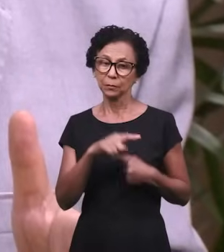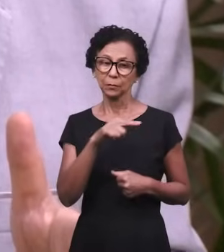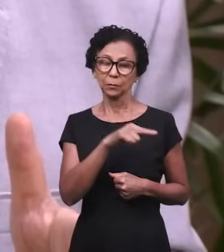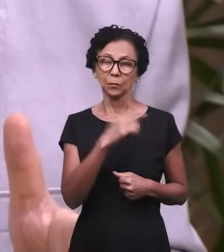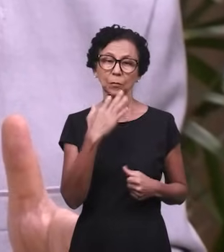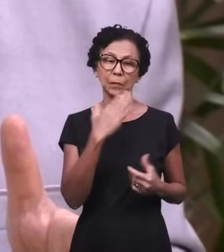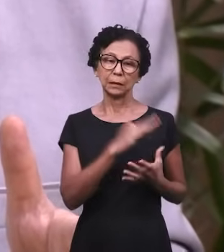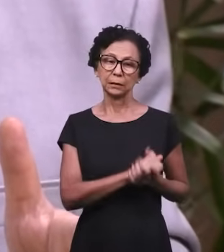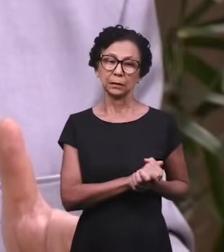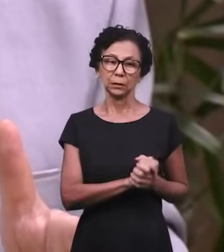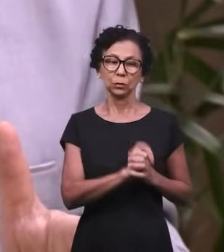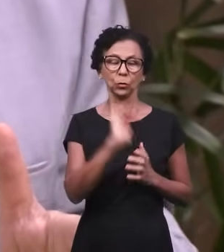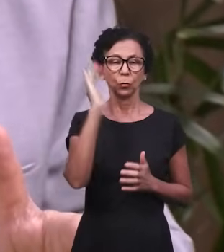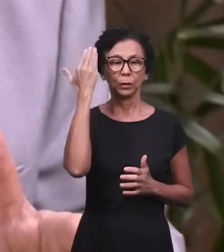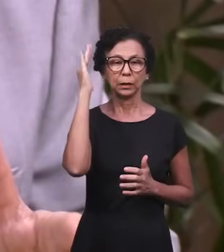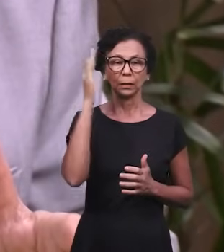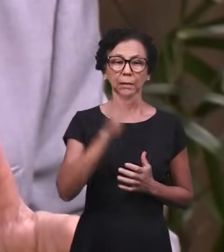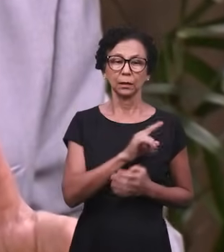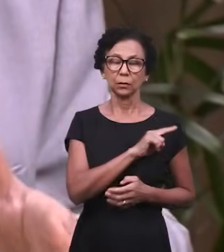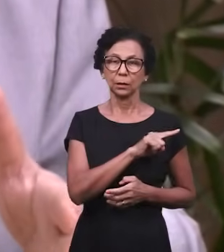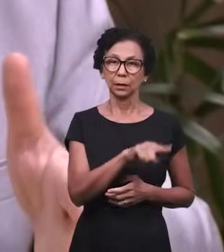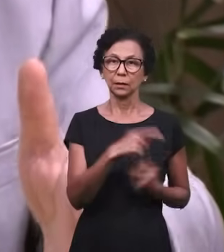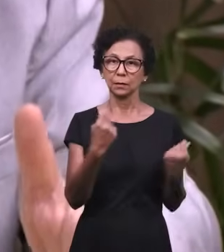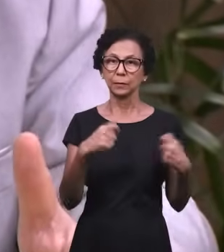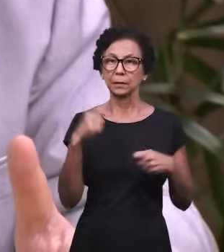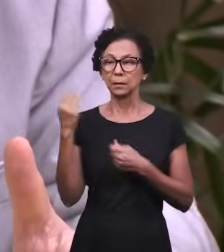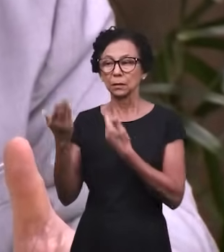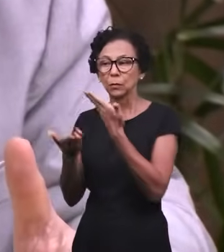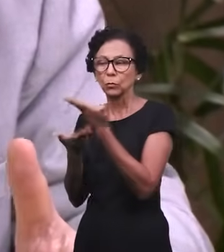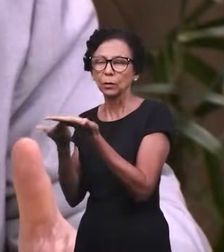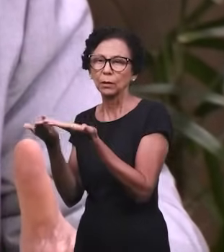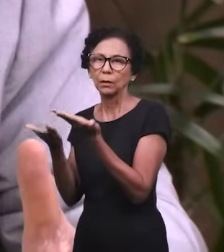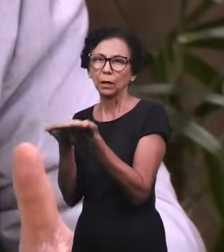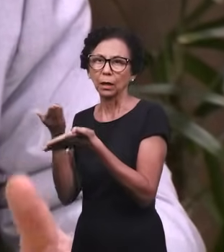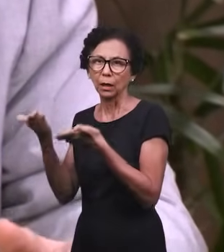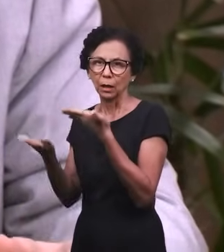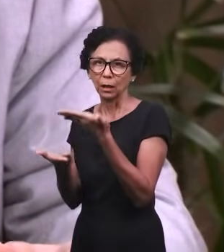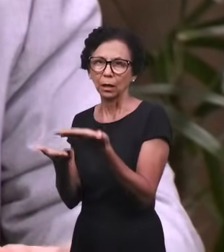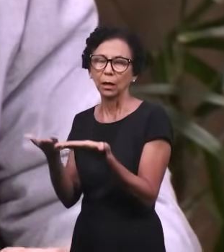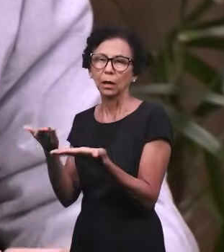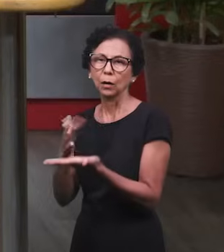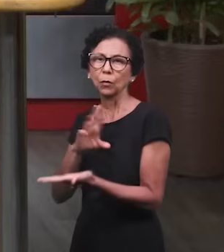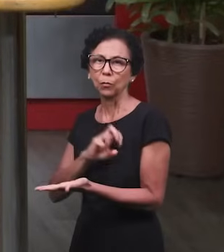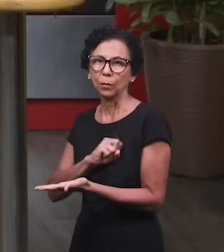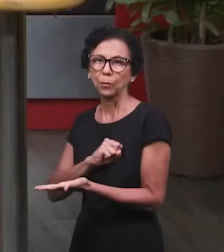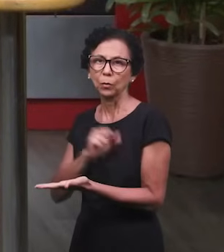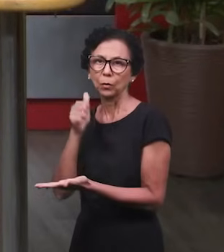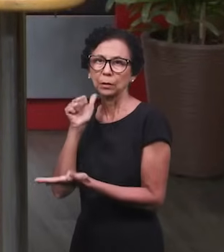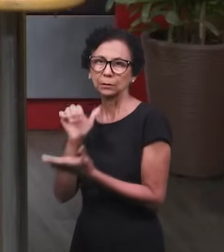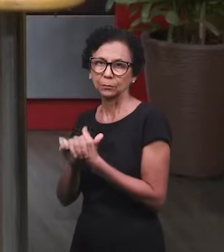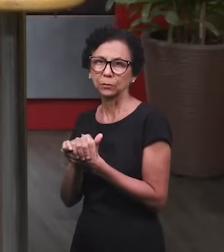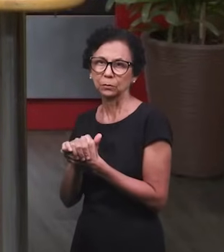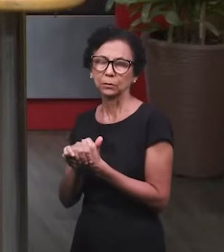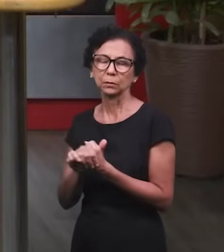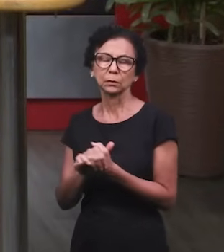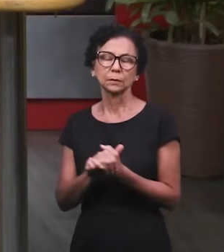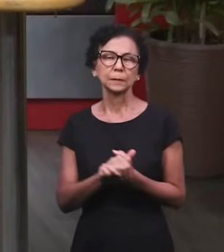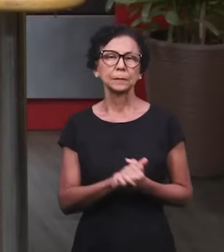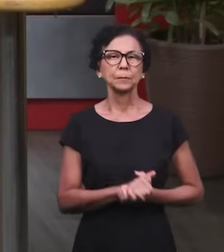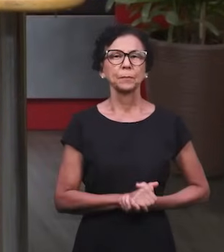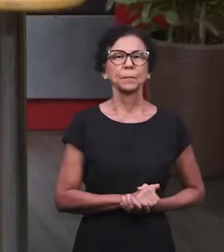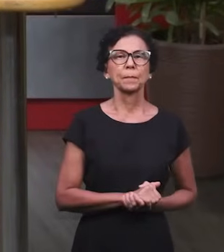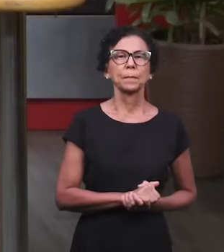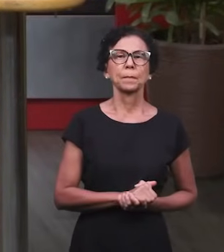que o senhor quer o bem das suas esposas e por isso os orienta como agir é isso isso aqui o texto manda os